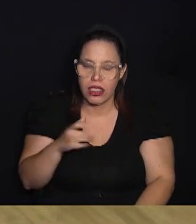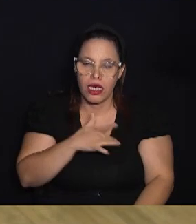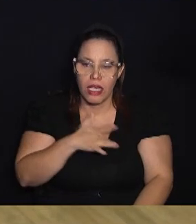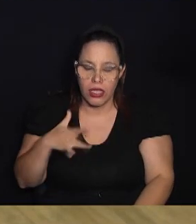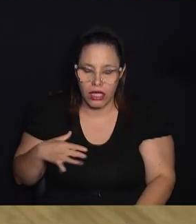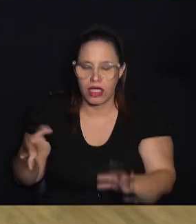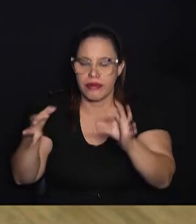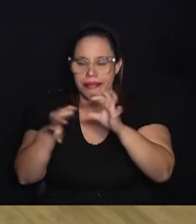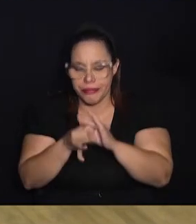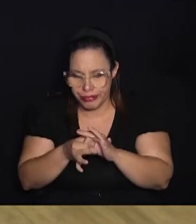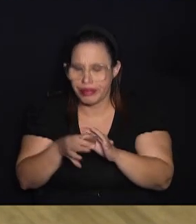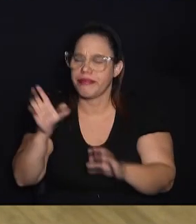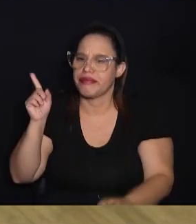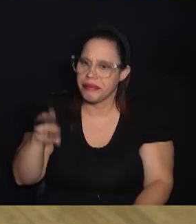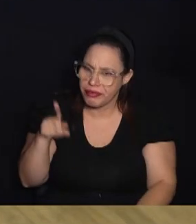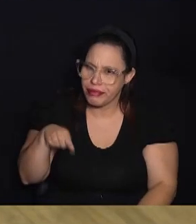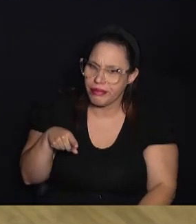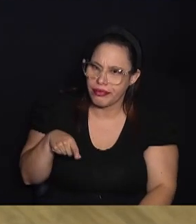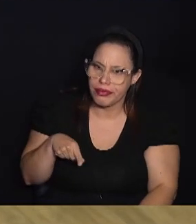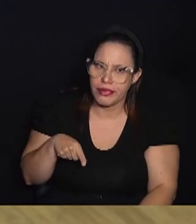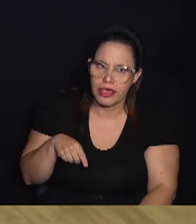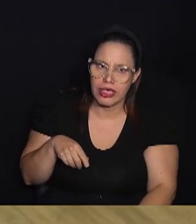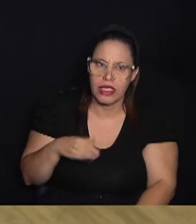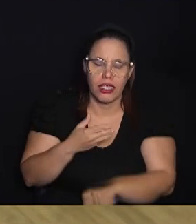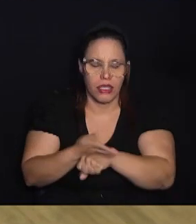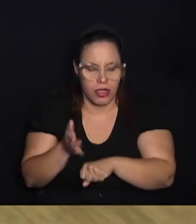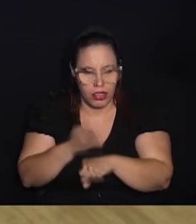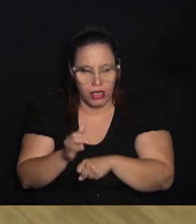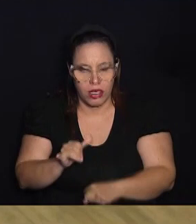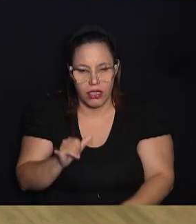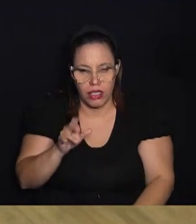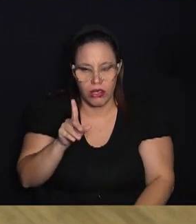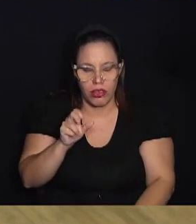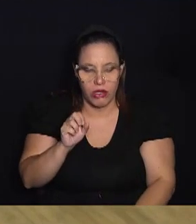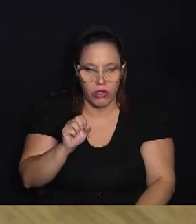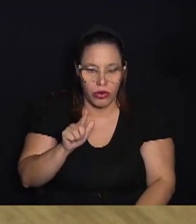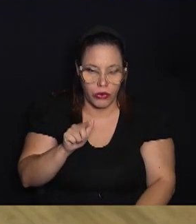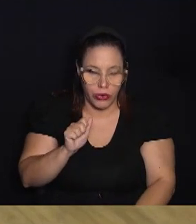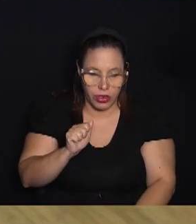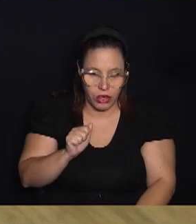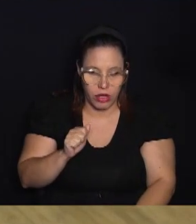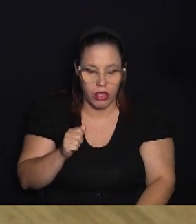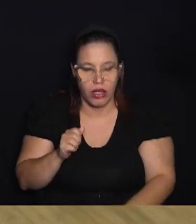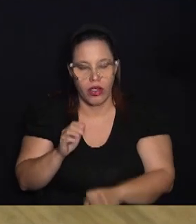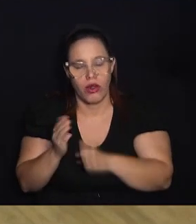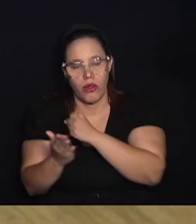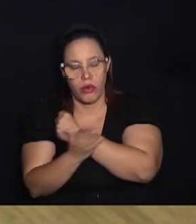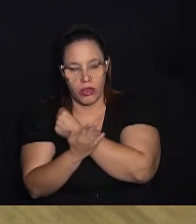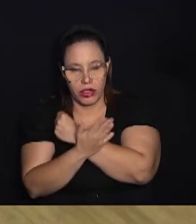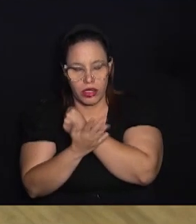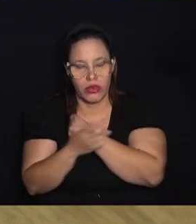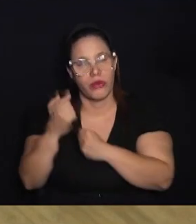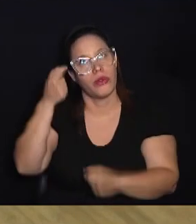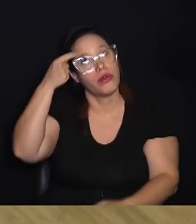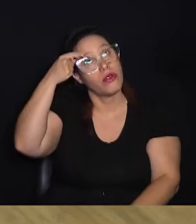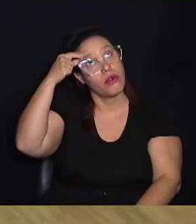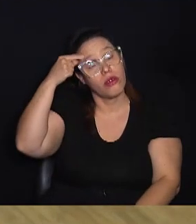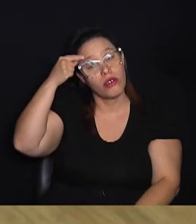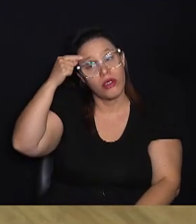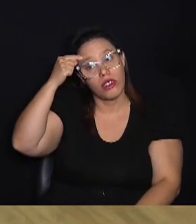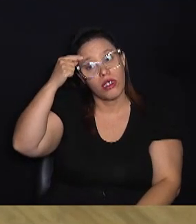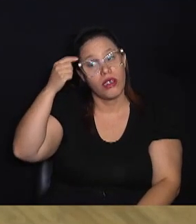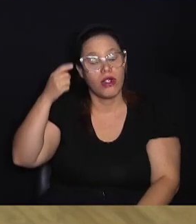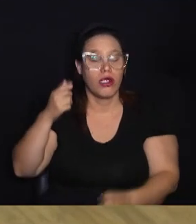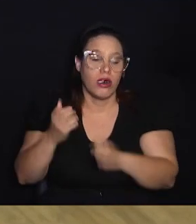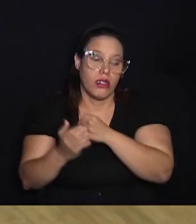integrativa mesmo porque praticando yoga você cuida da sua saúde mental você cuida da da sua eh saúde